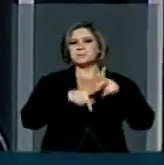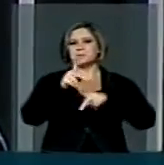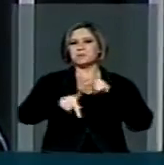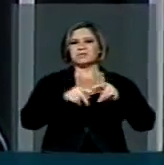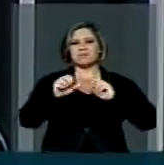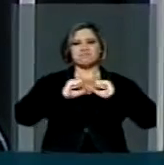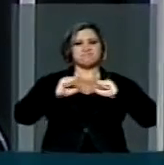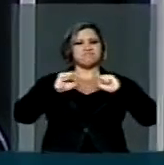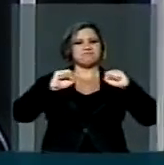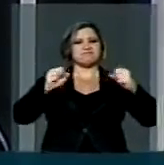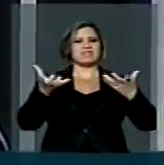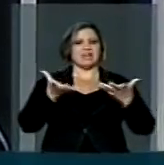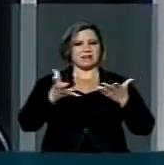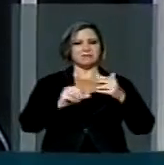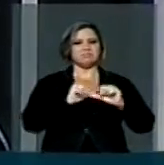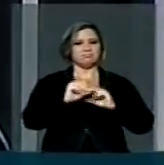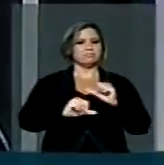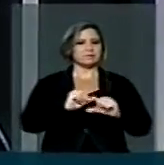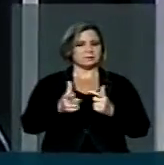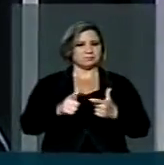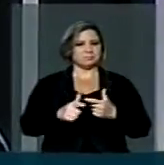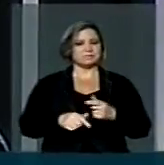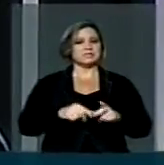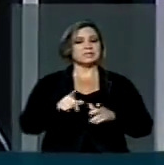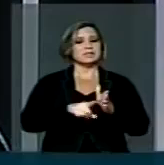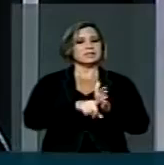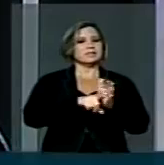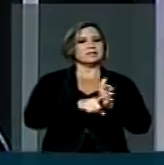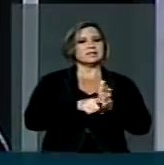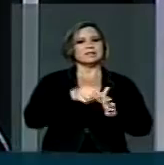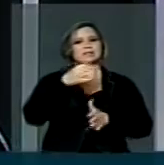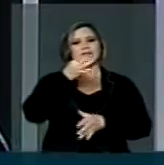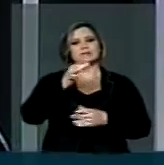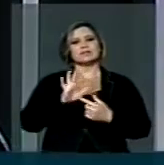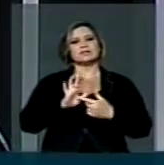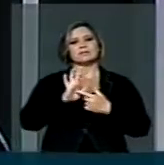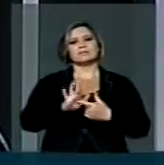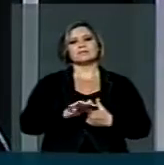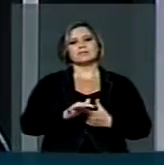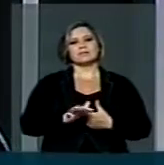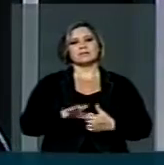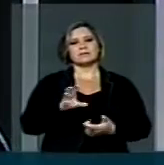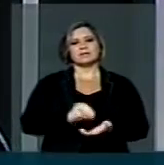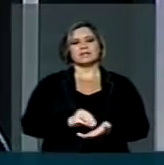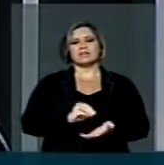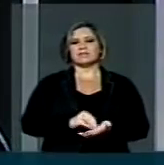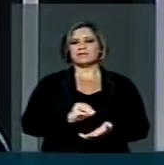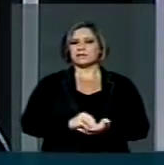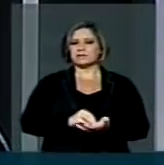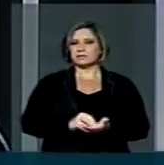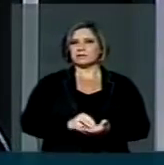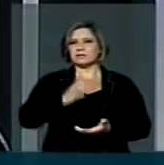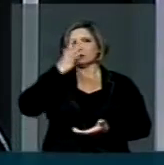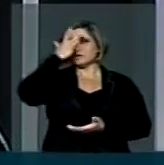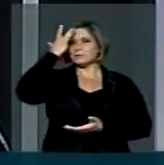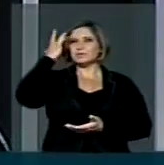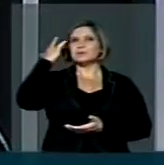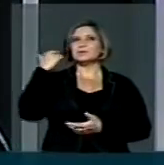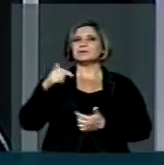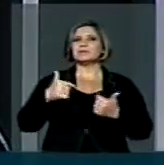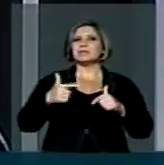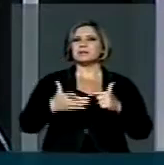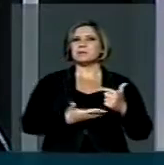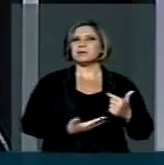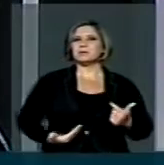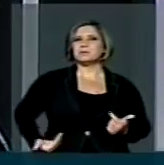e desejo de mudanças. As pesquisas de opinião têm refletido isso. A falta de honestidade de muitos que ocupam cargos